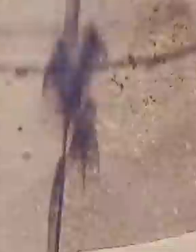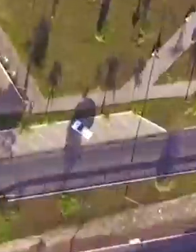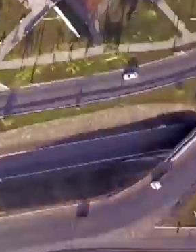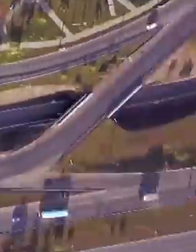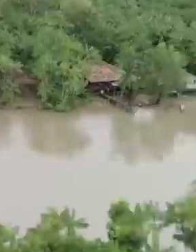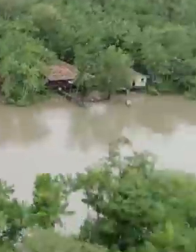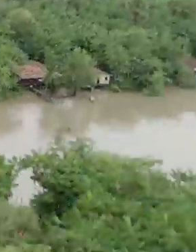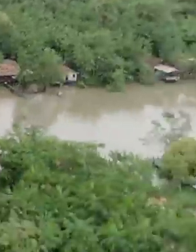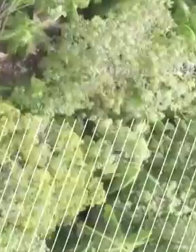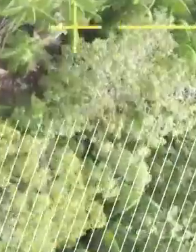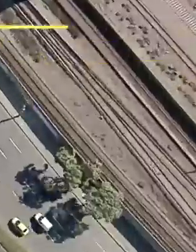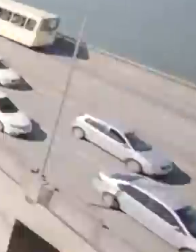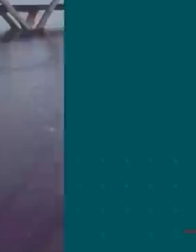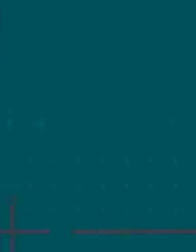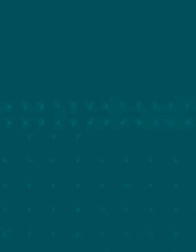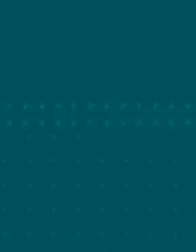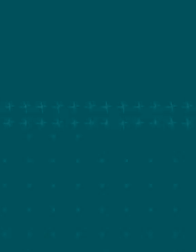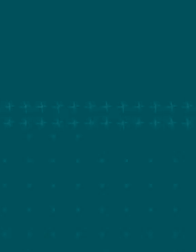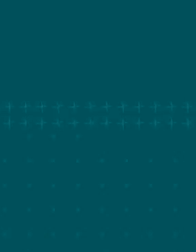Música